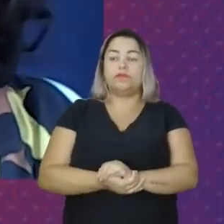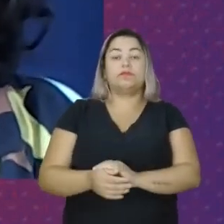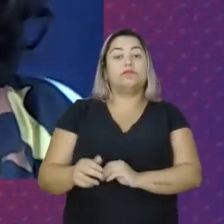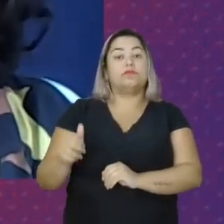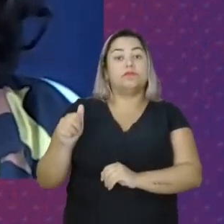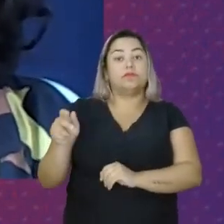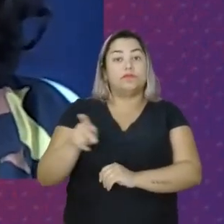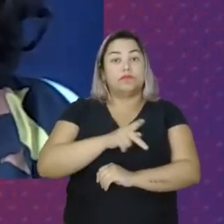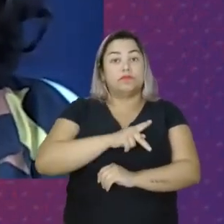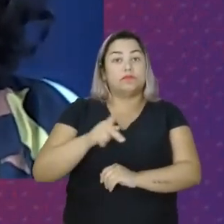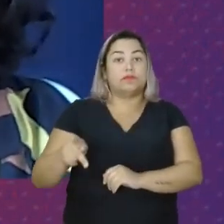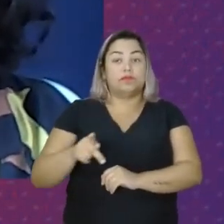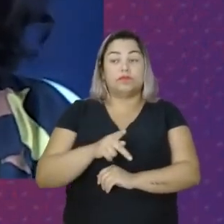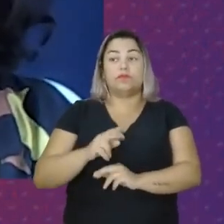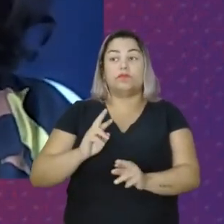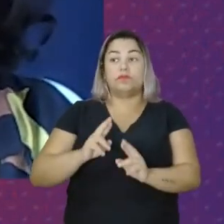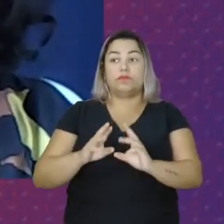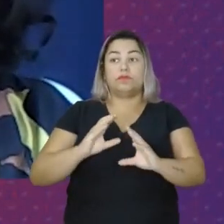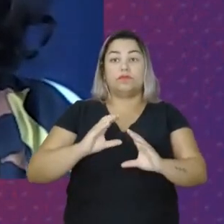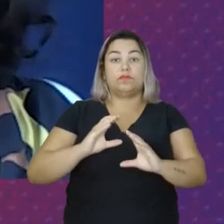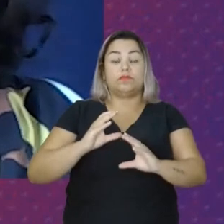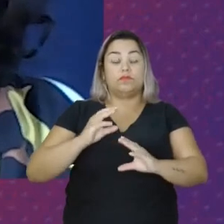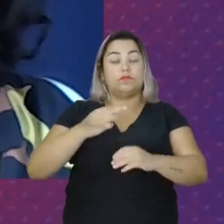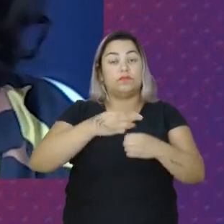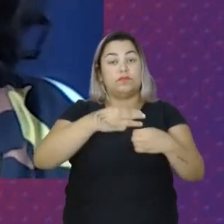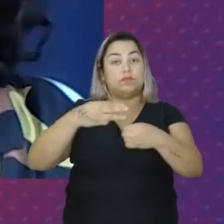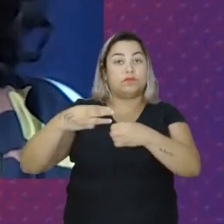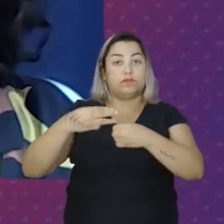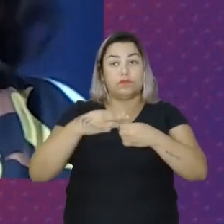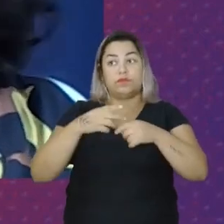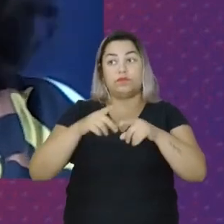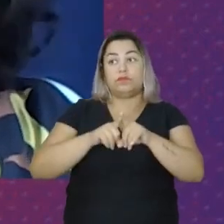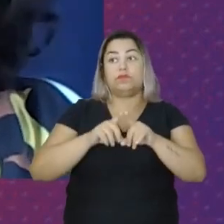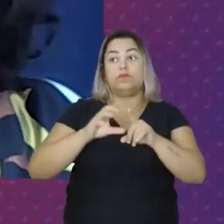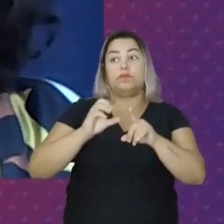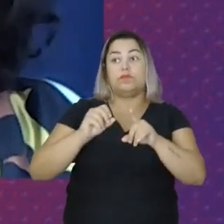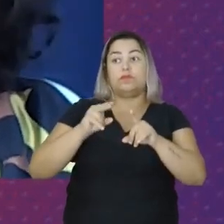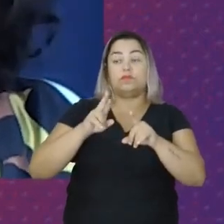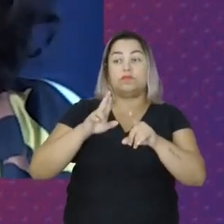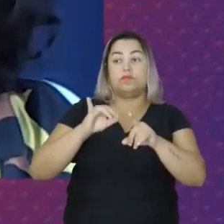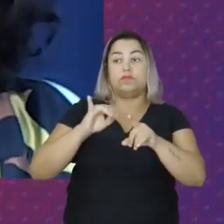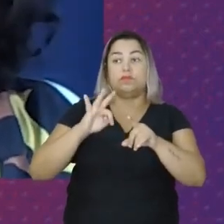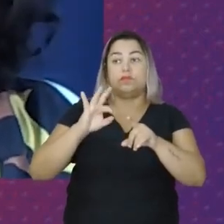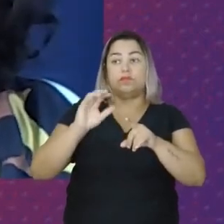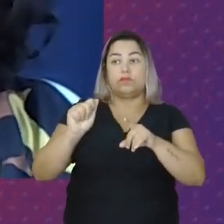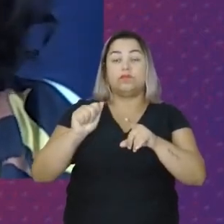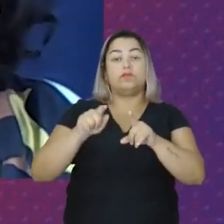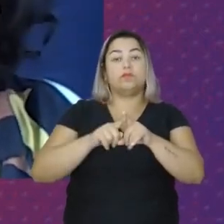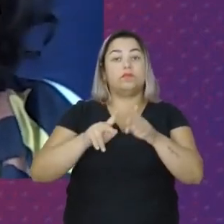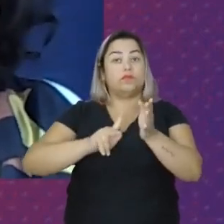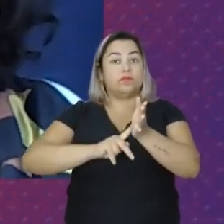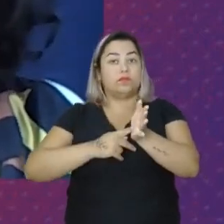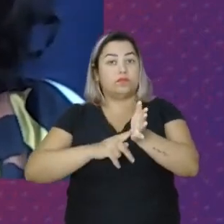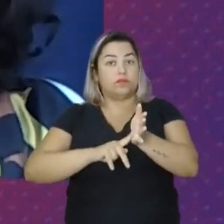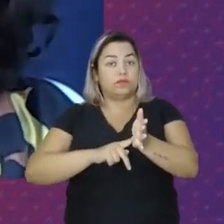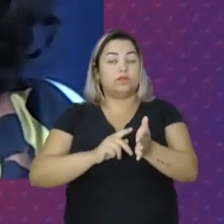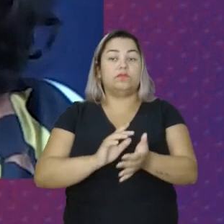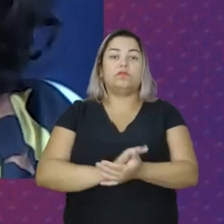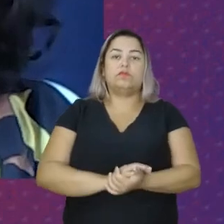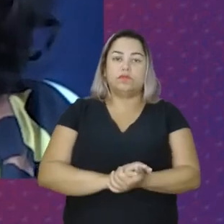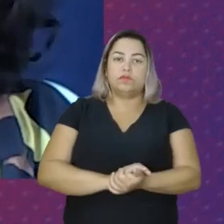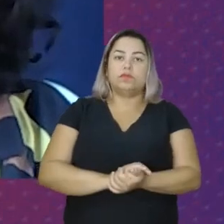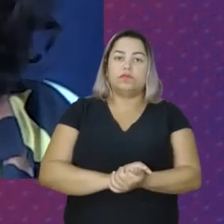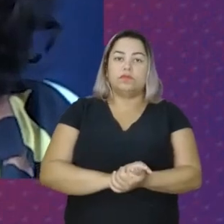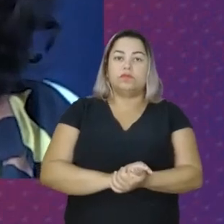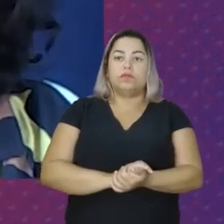professora da rede municipal de Curitiba. Sou sindicalista também, essa é a minha origem.